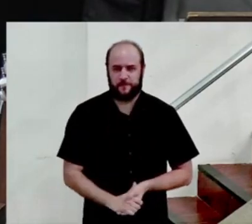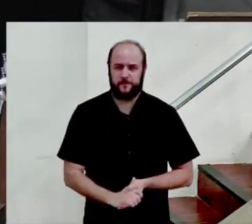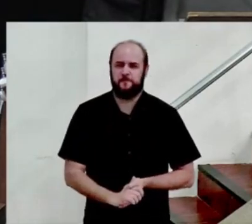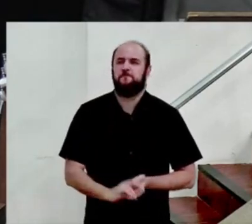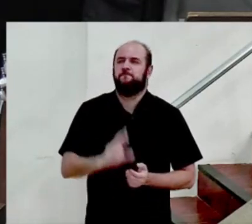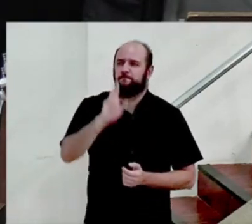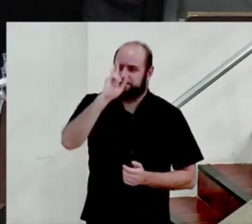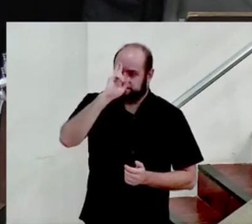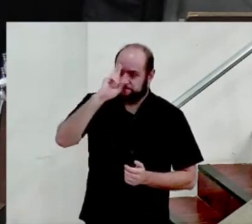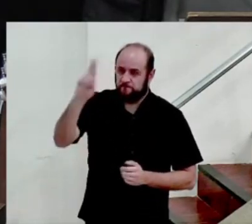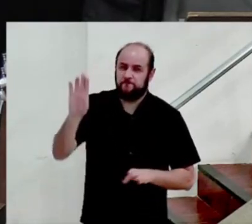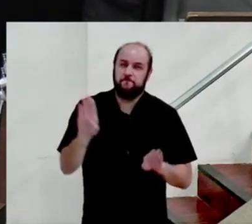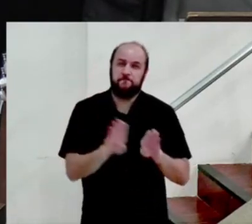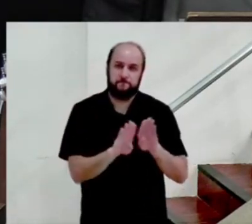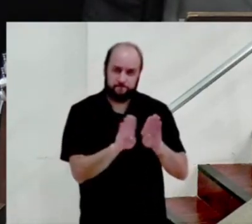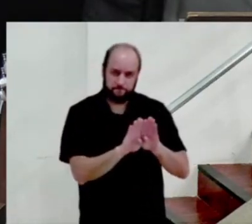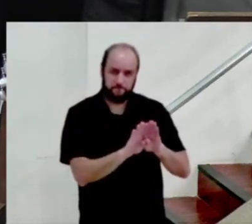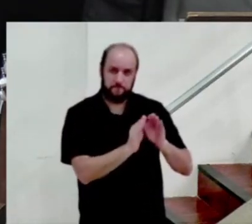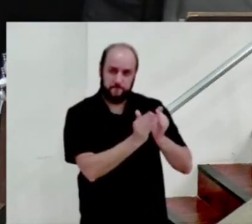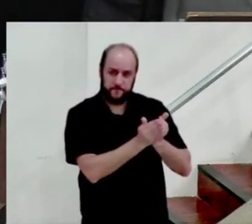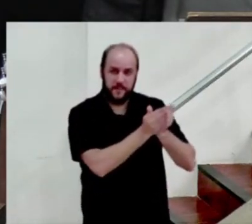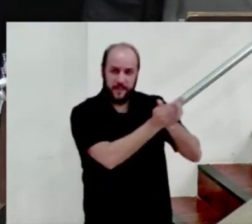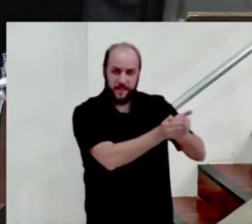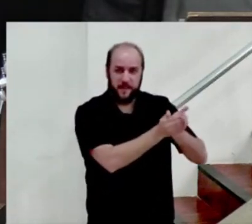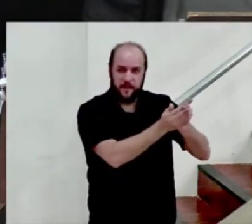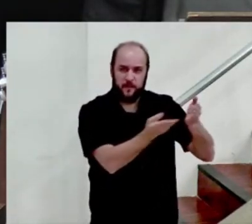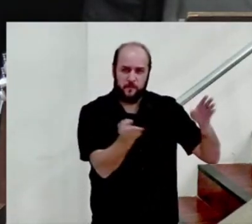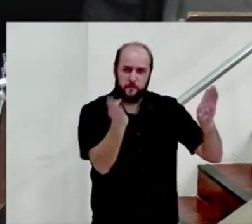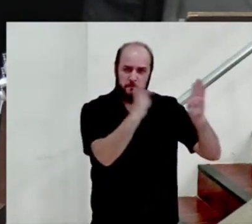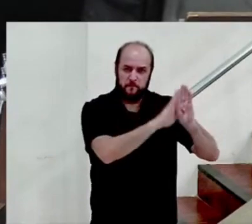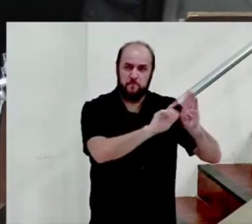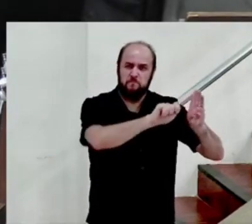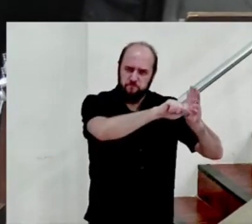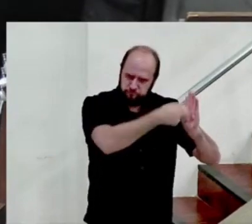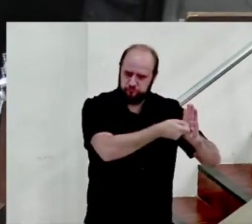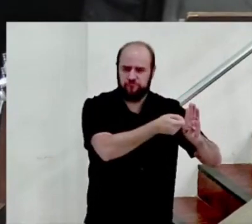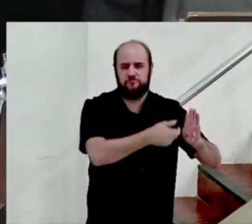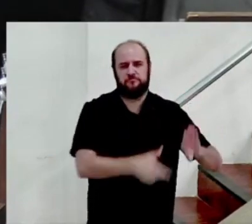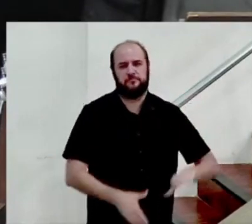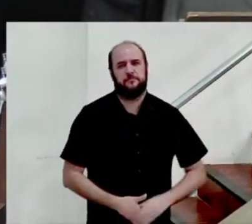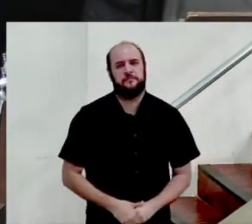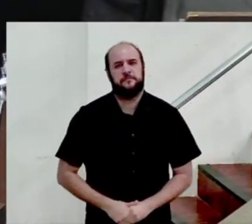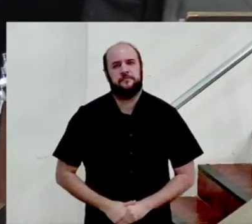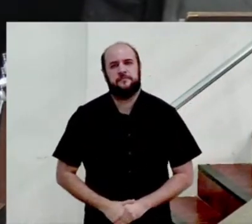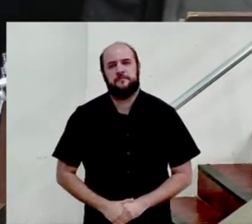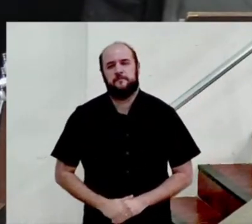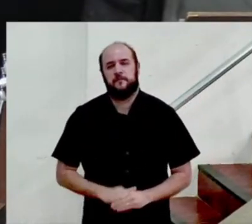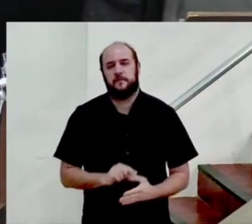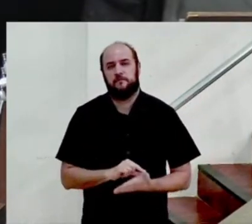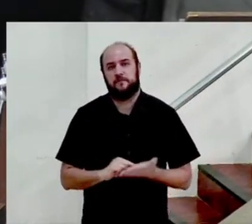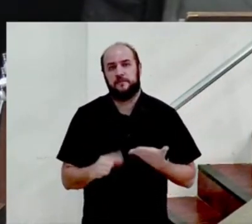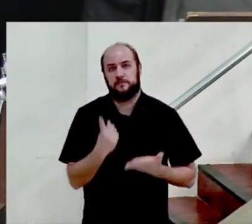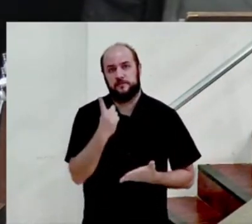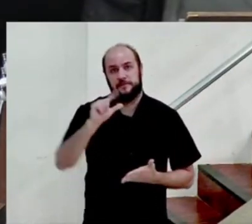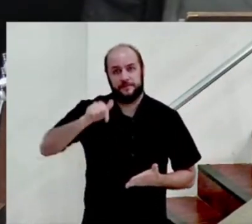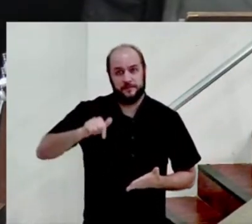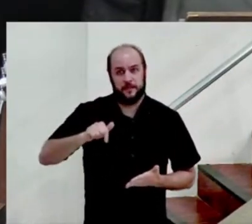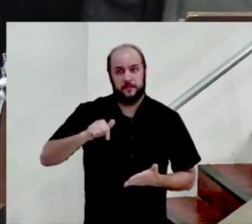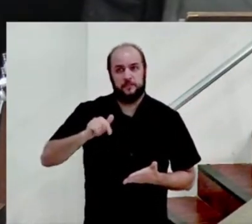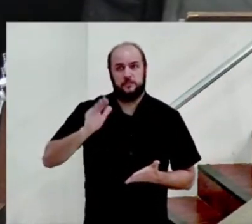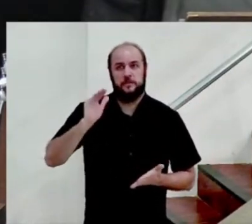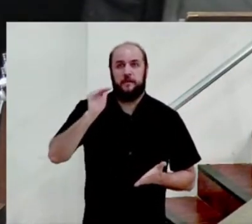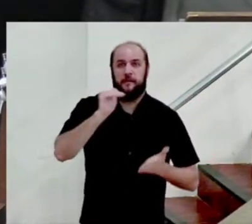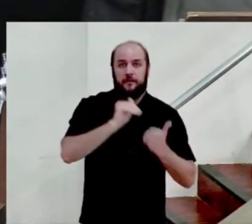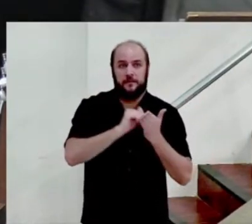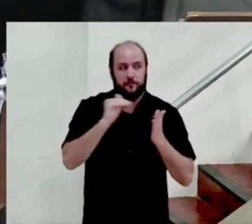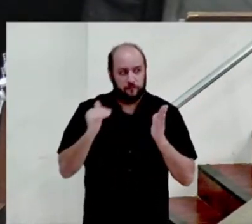também fechou a porta após Noé. Do versículo 17 até o